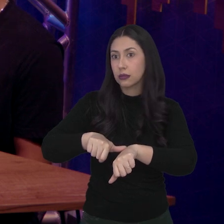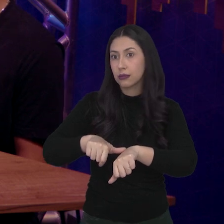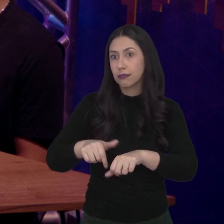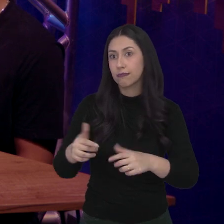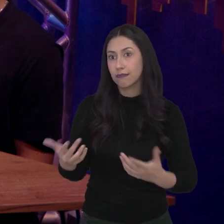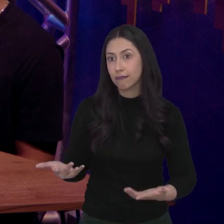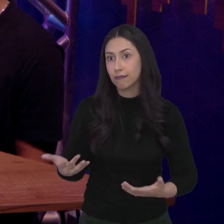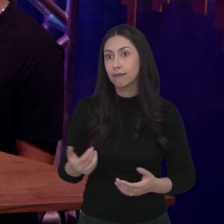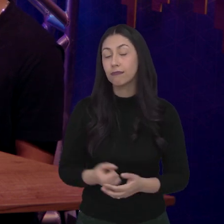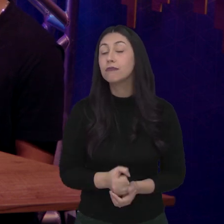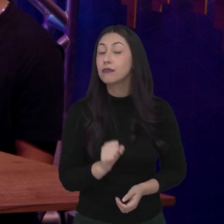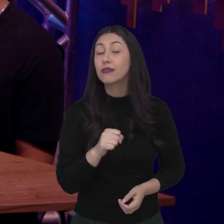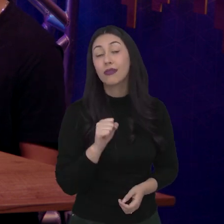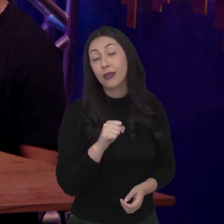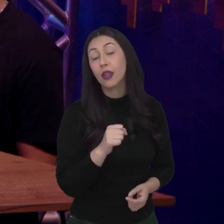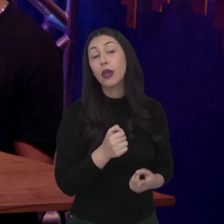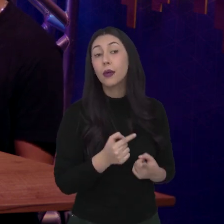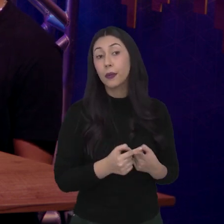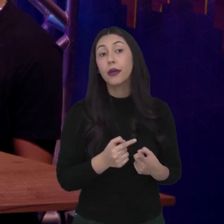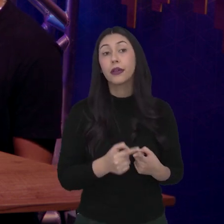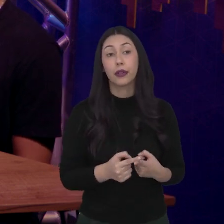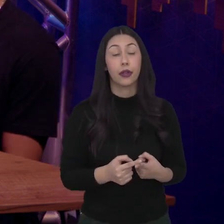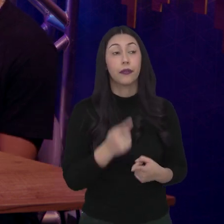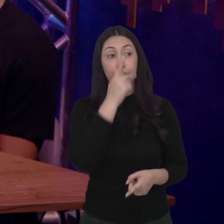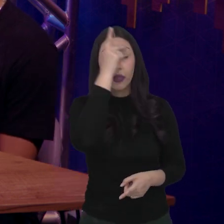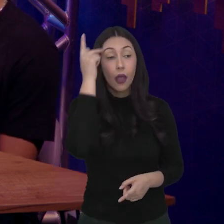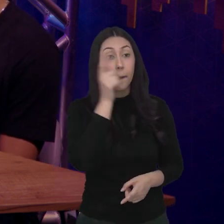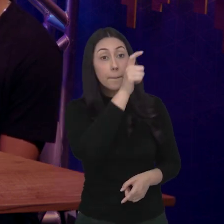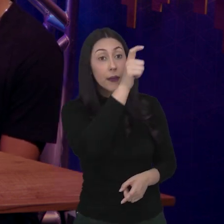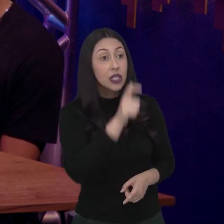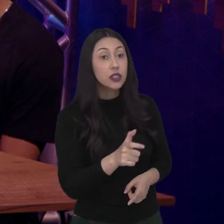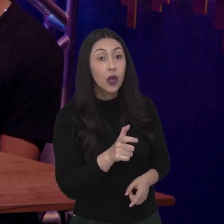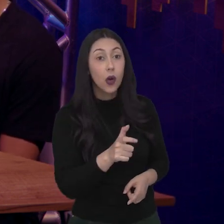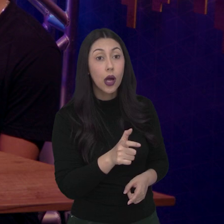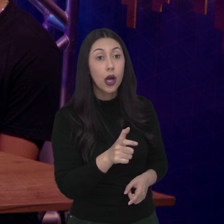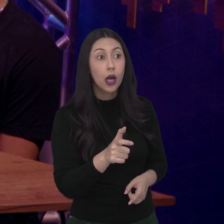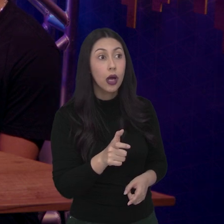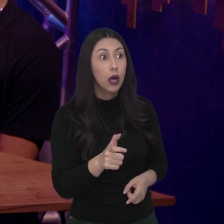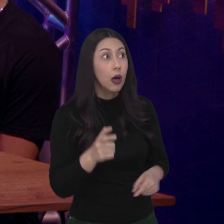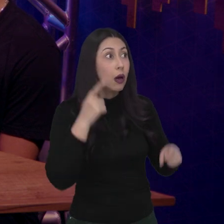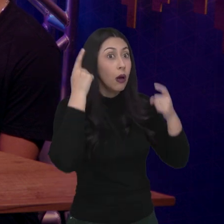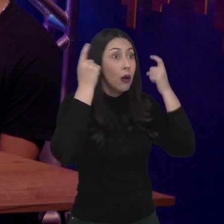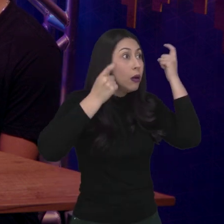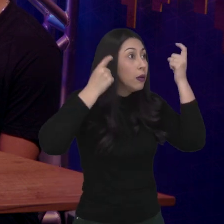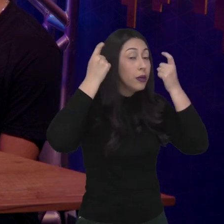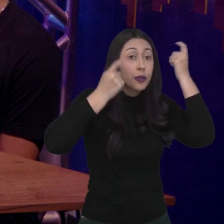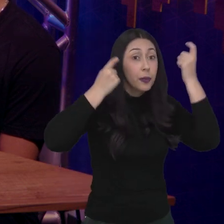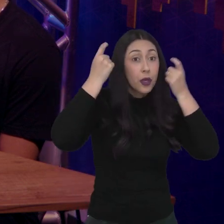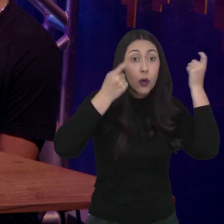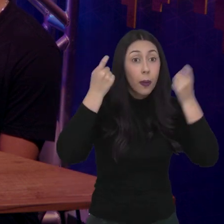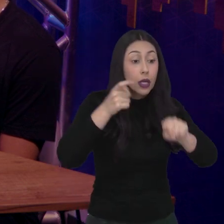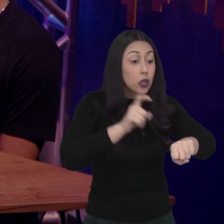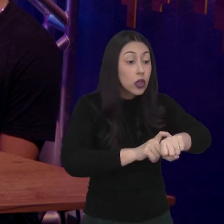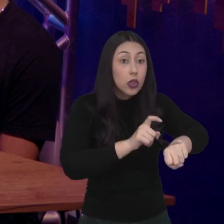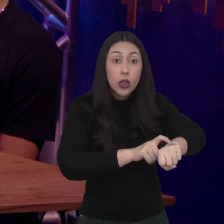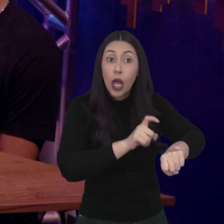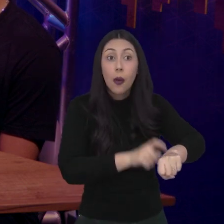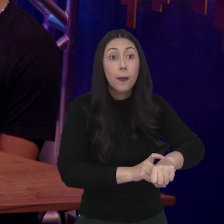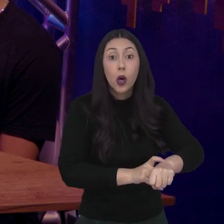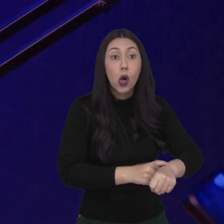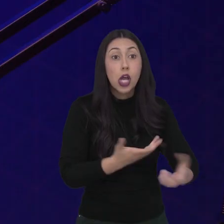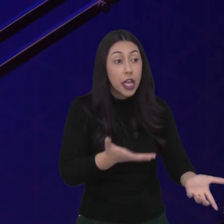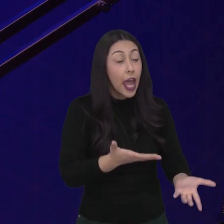em tempo maior. Uhum. Exatamente, porque a pessoa, ela começa a pensar mais nessa questão